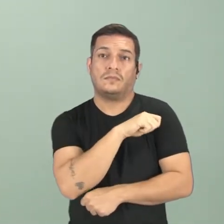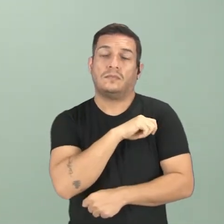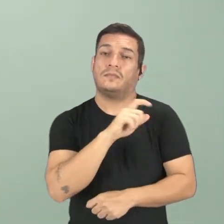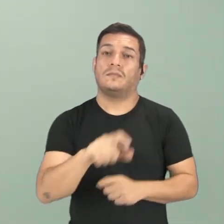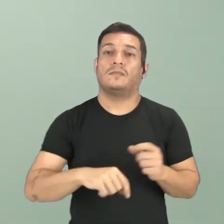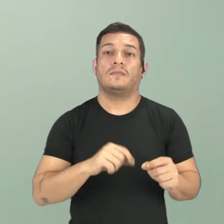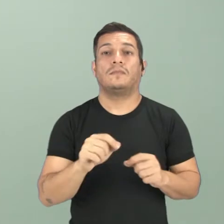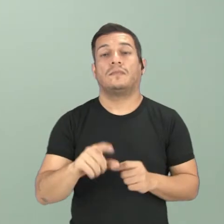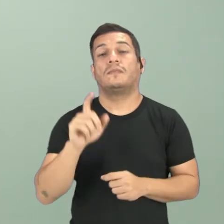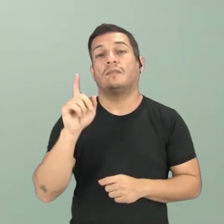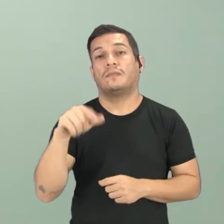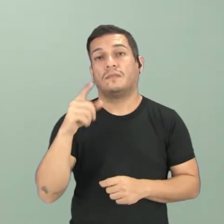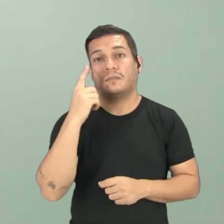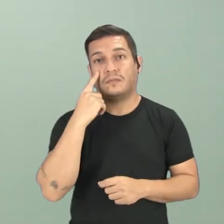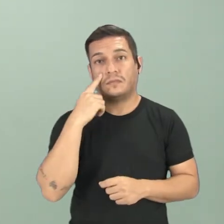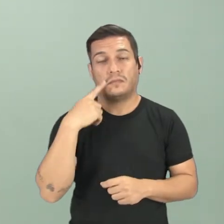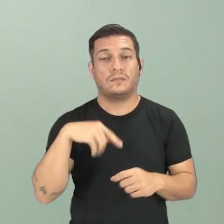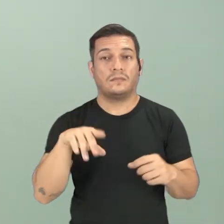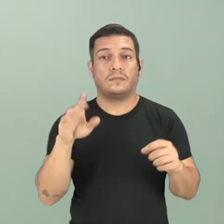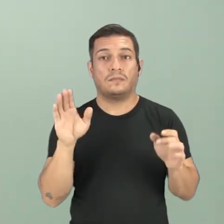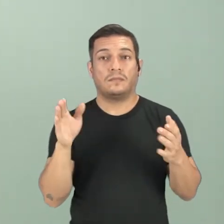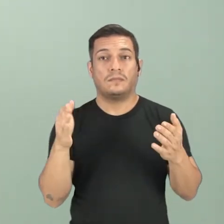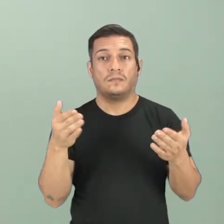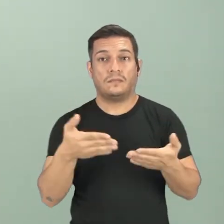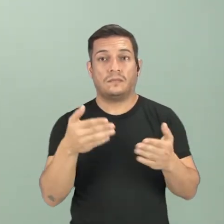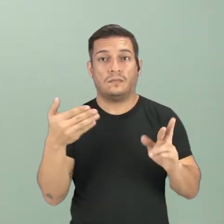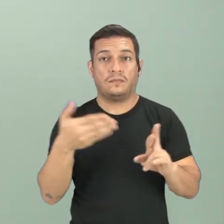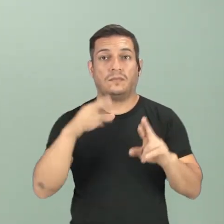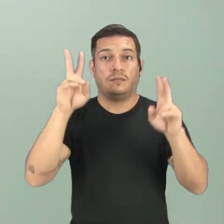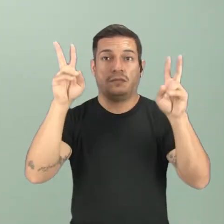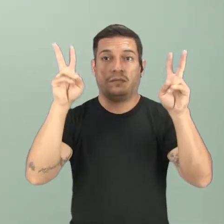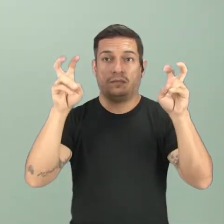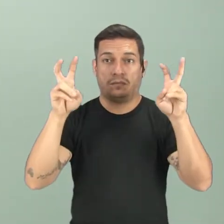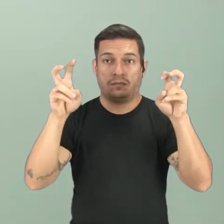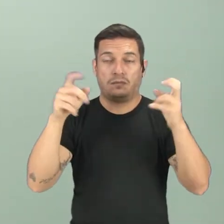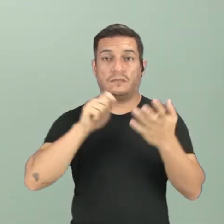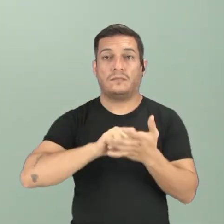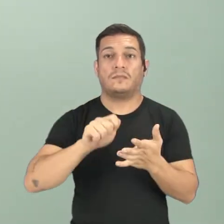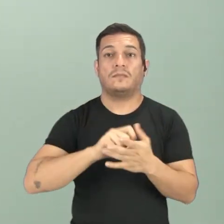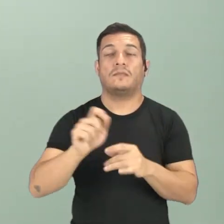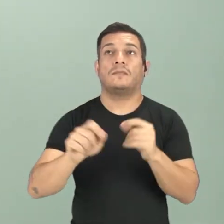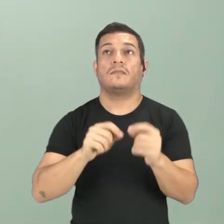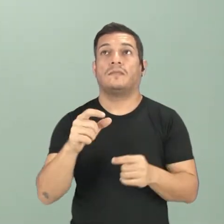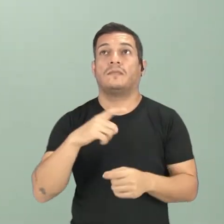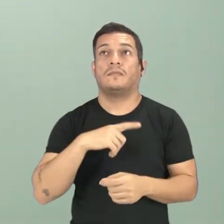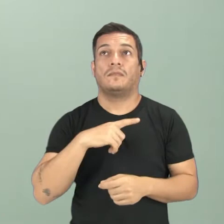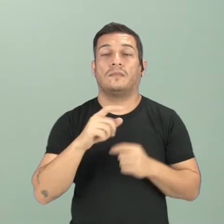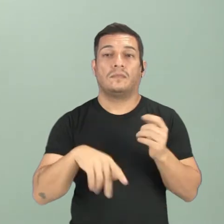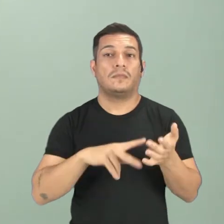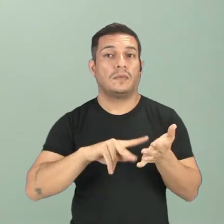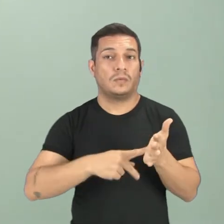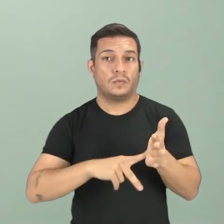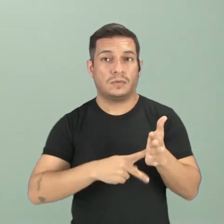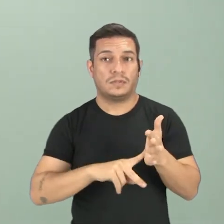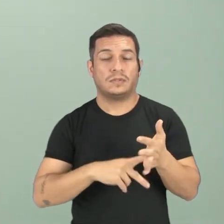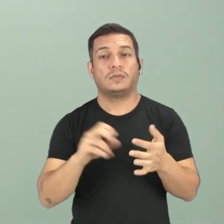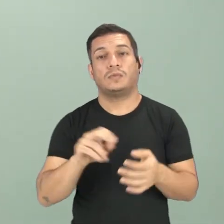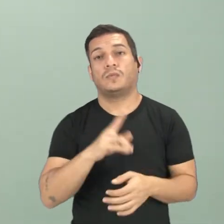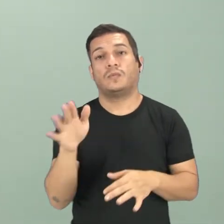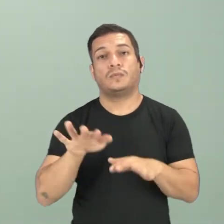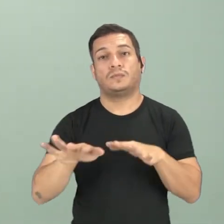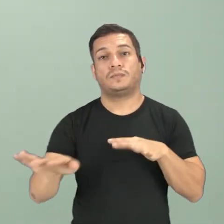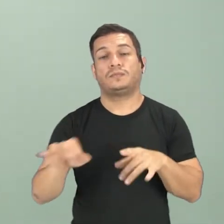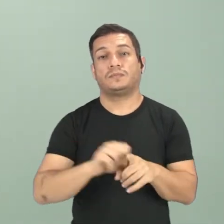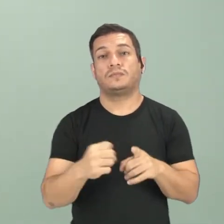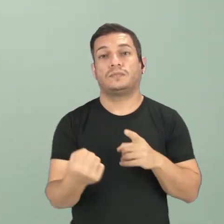a respeito deste assunto escrevem, correspondeu ao boom do sindicalismo ou dos